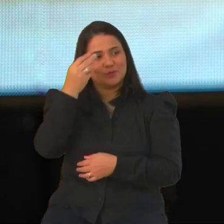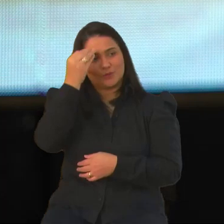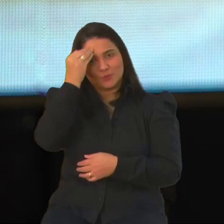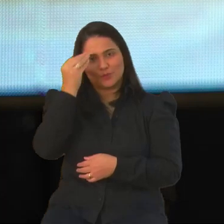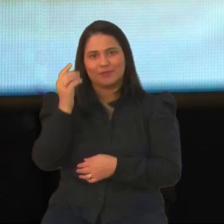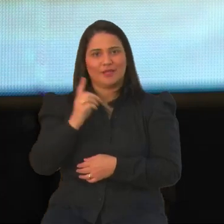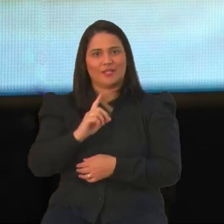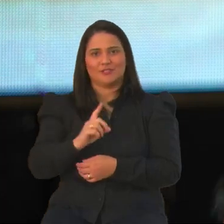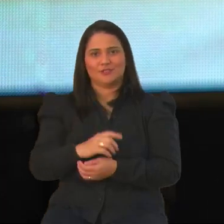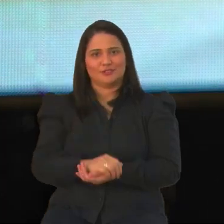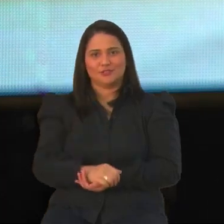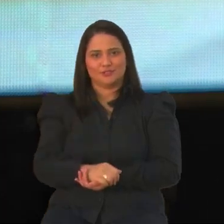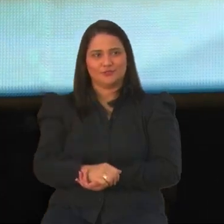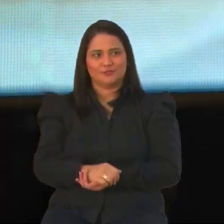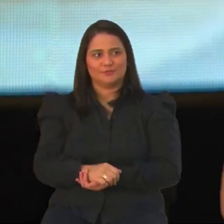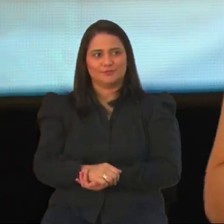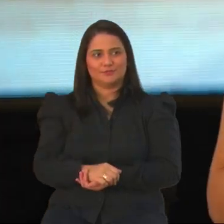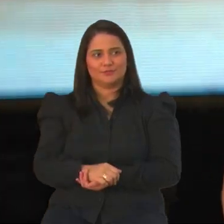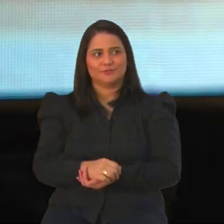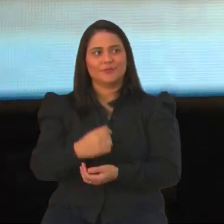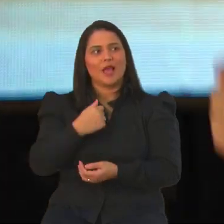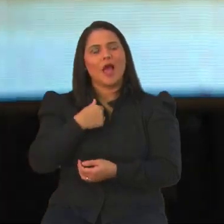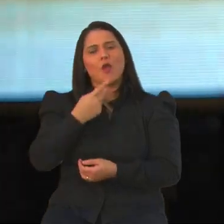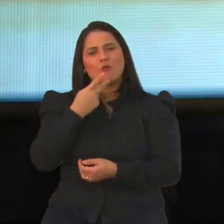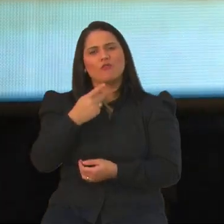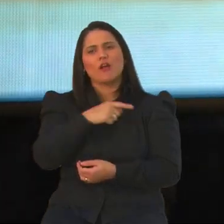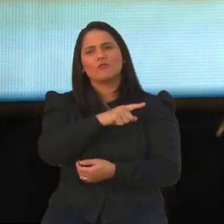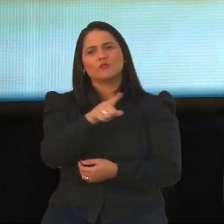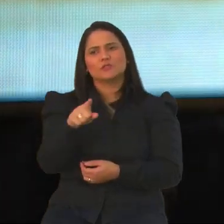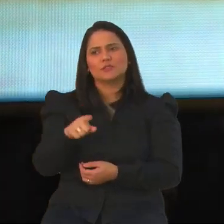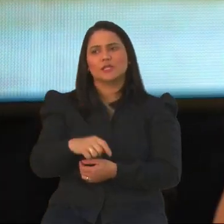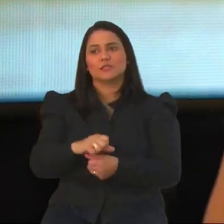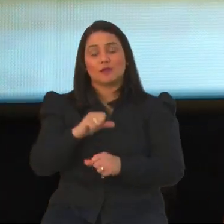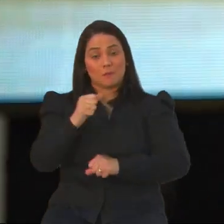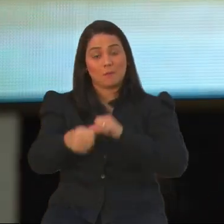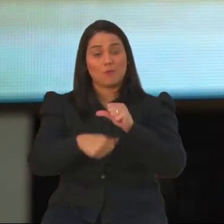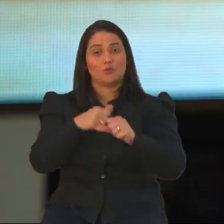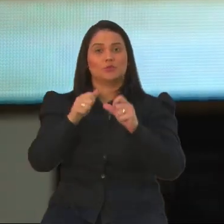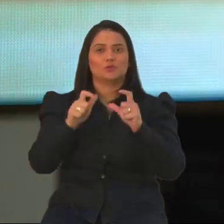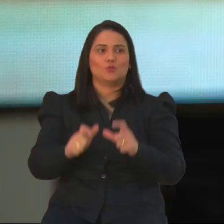compreende. Aí eu falo para vocês, mude de lugar.